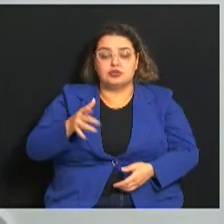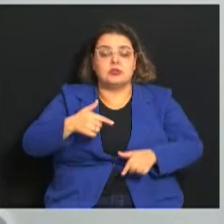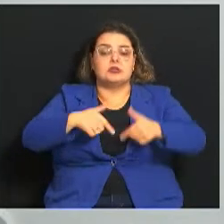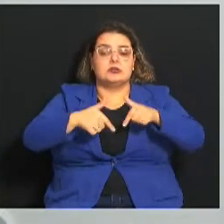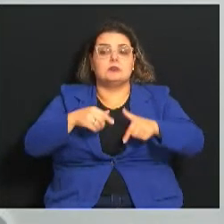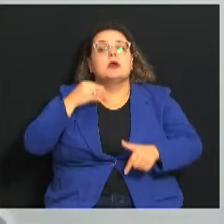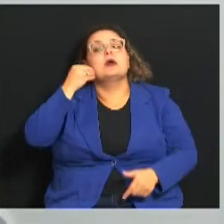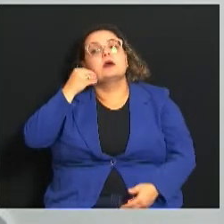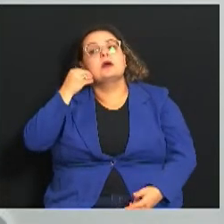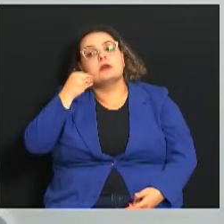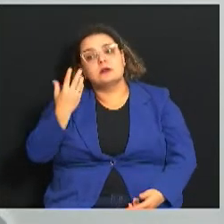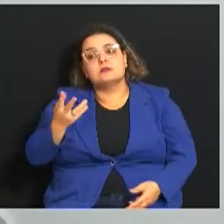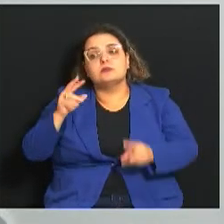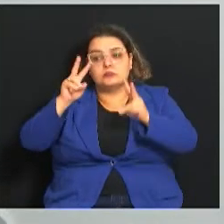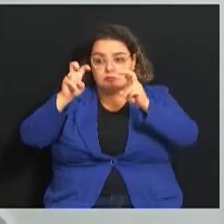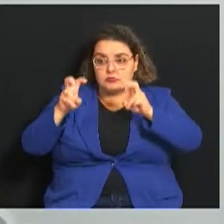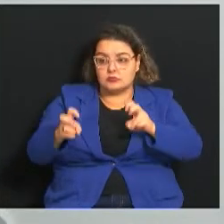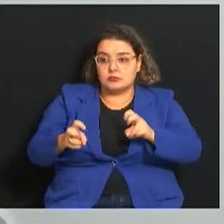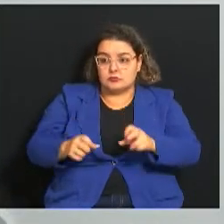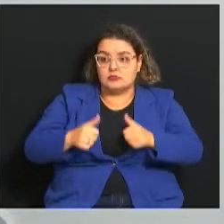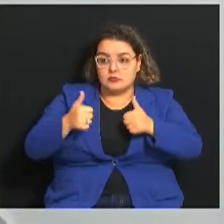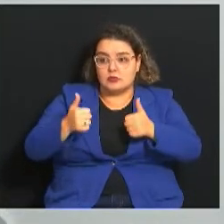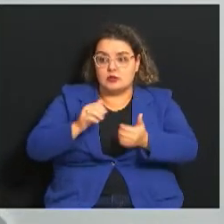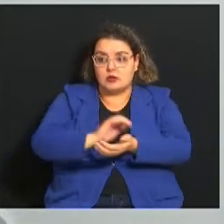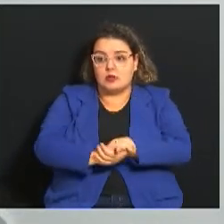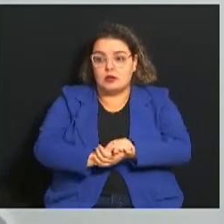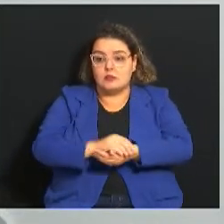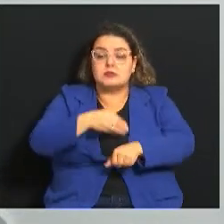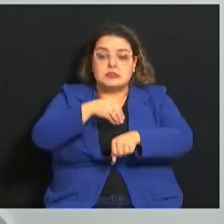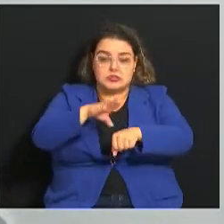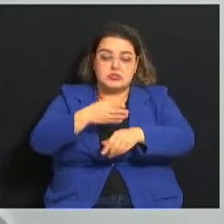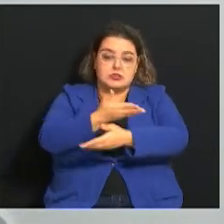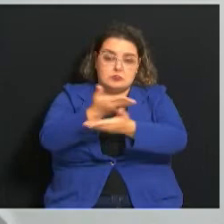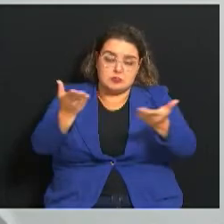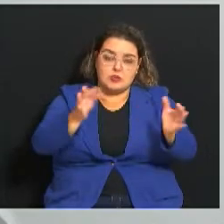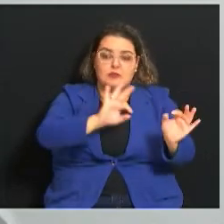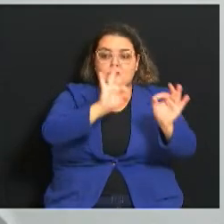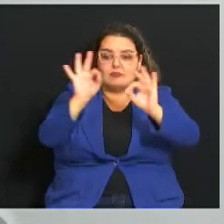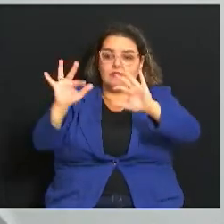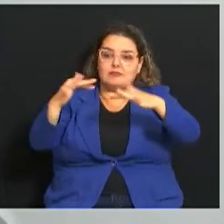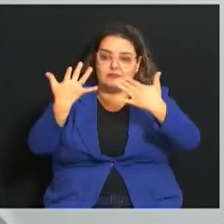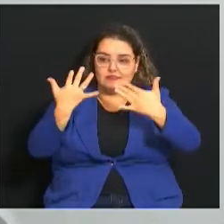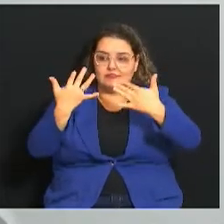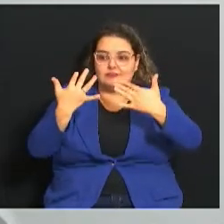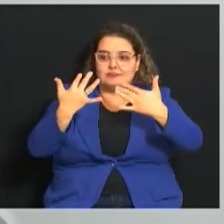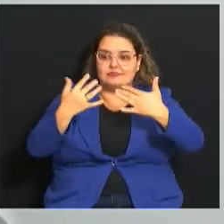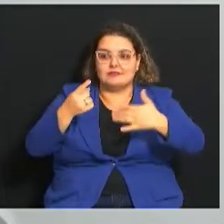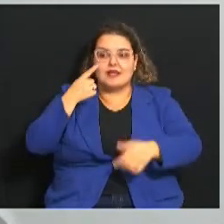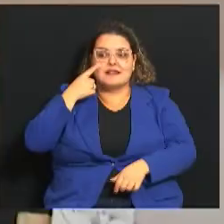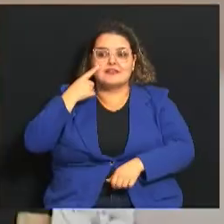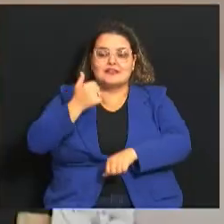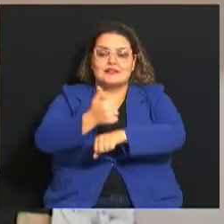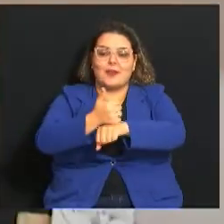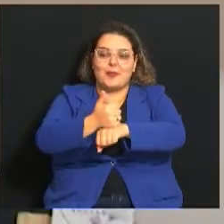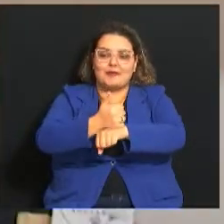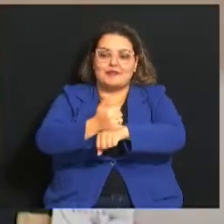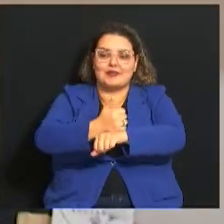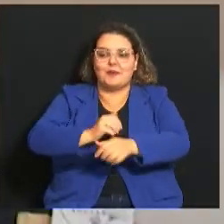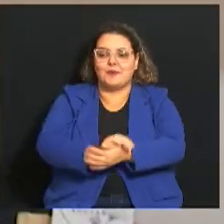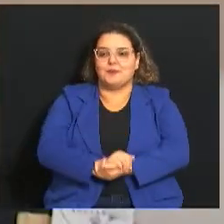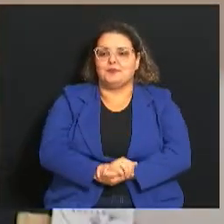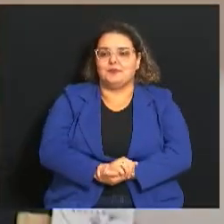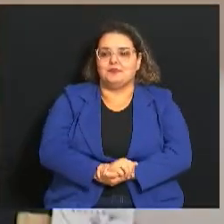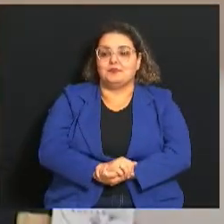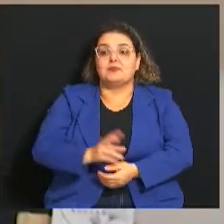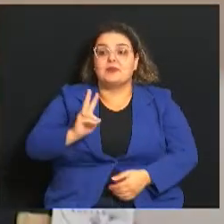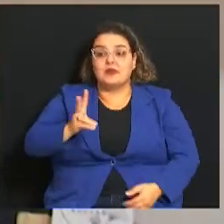experiente no assunto, manda super bem, poderia passar para a galera que está assistindo o quadro Se Liga na Profissão? Então, eu sempre